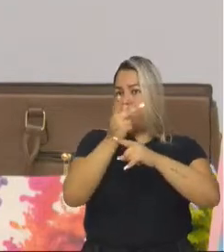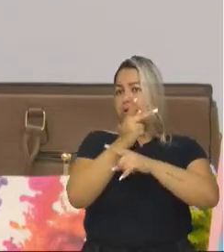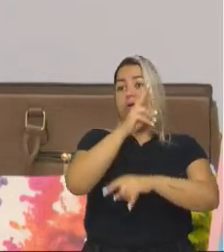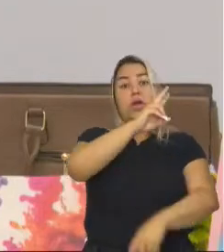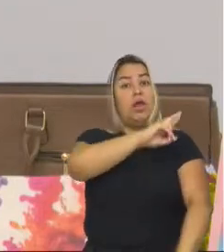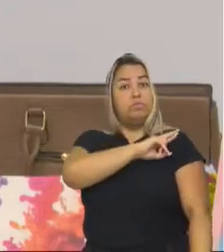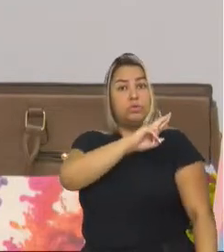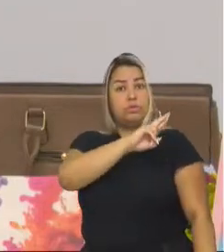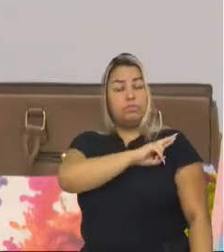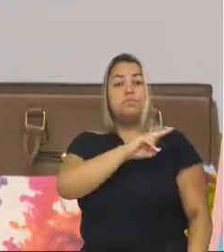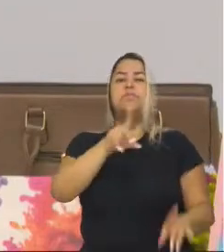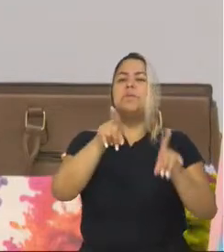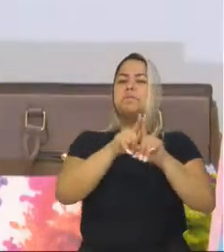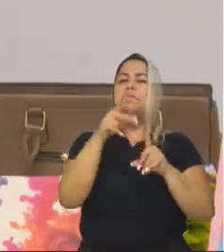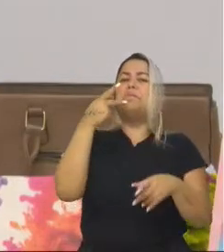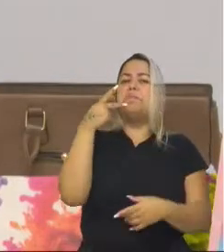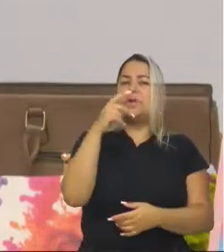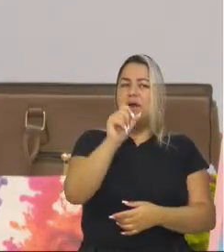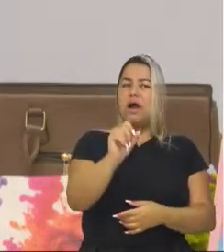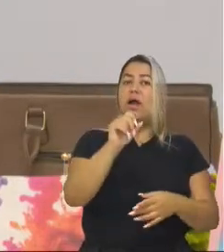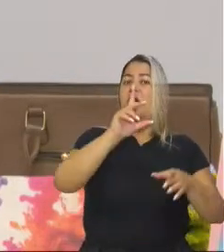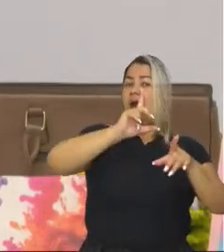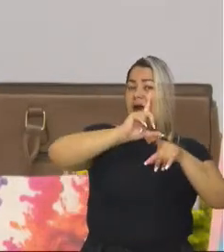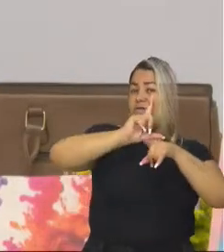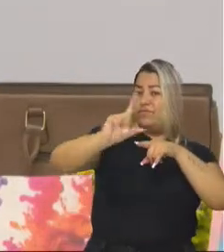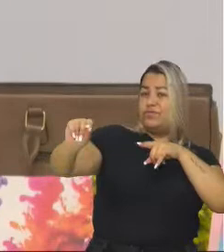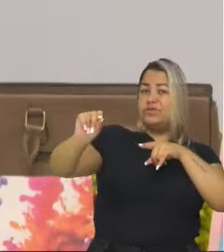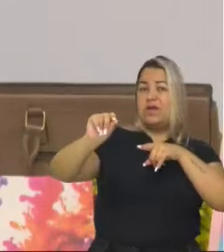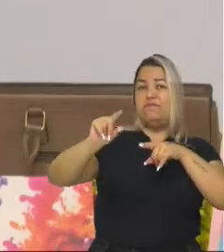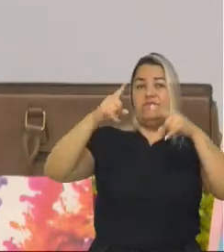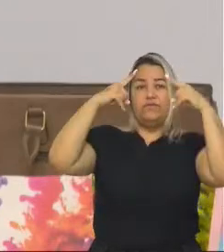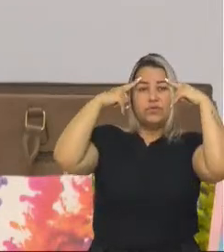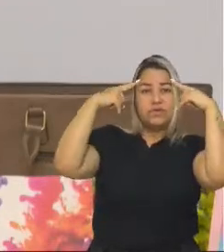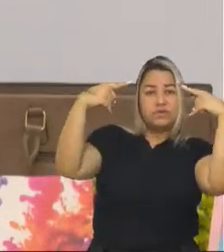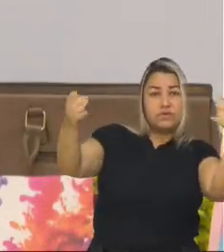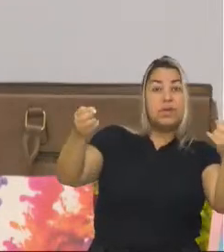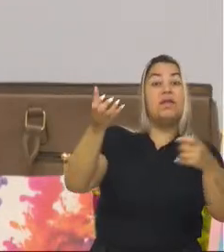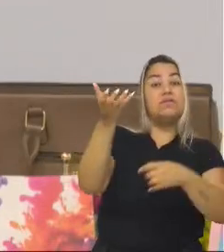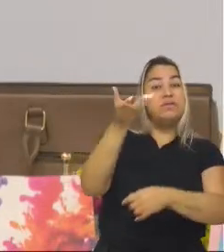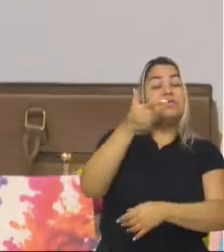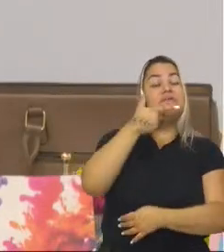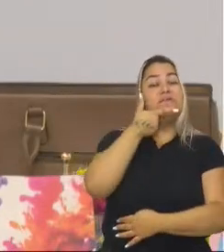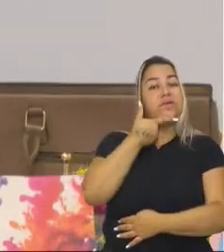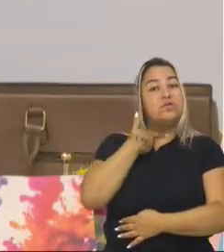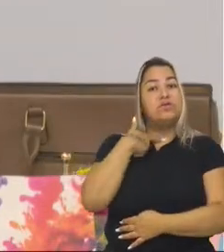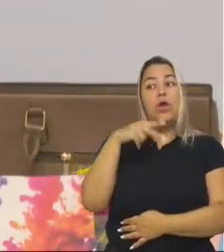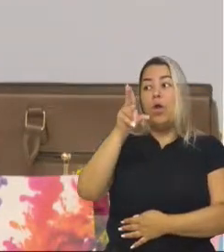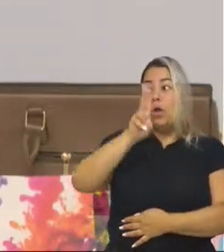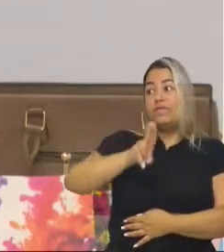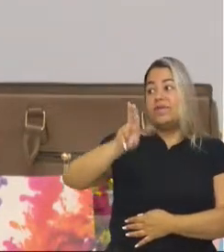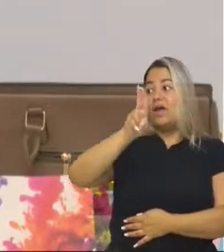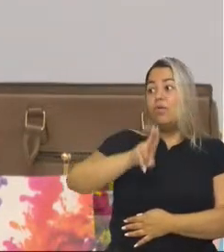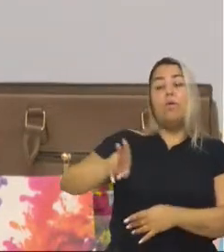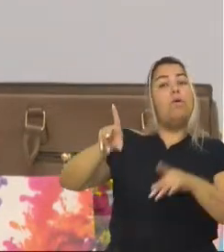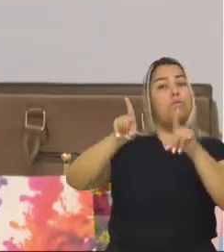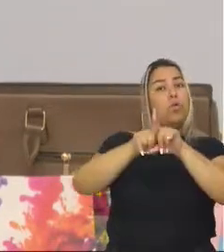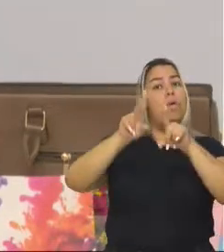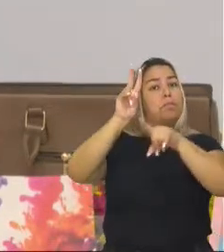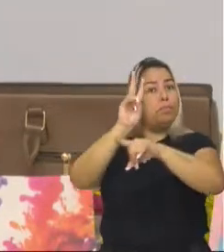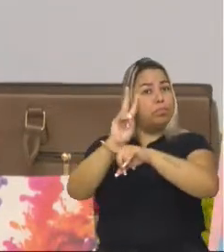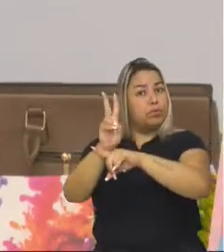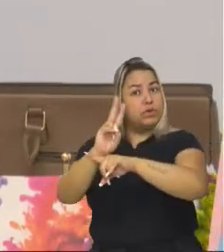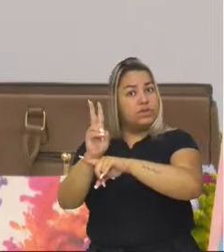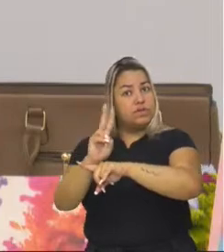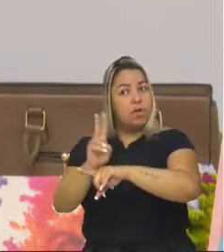para se, né, para fugir dessa violência e ela queira ali usar aquilo como um guarda-chuva protetor para